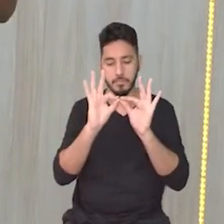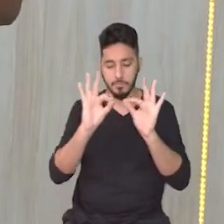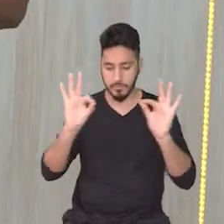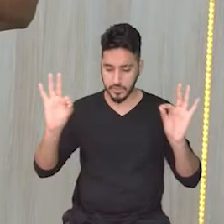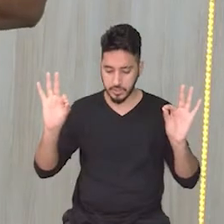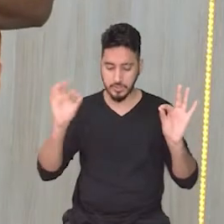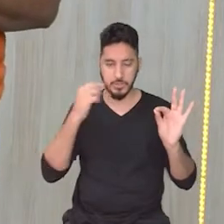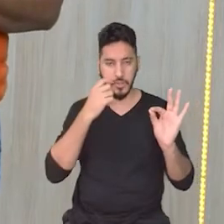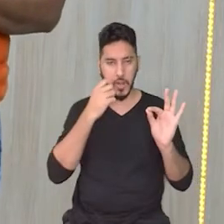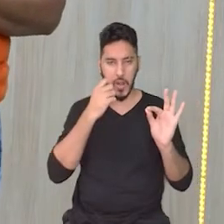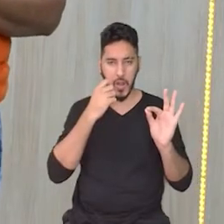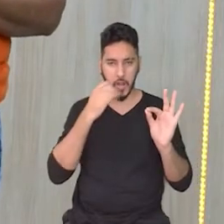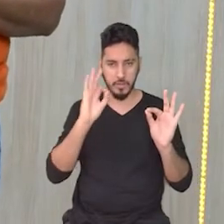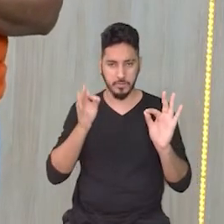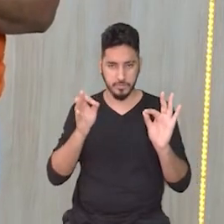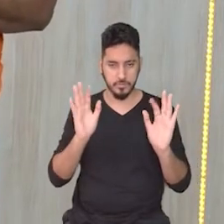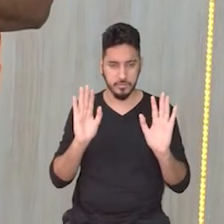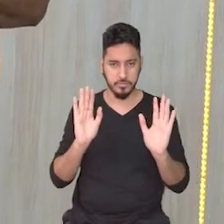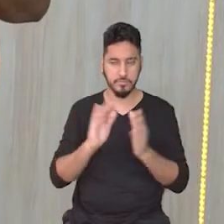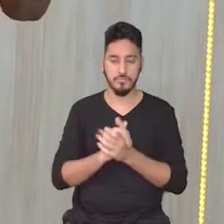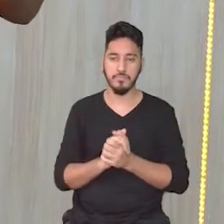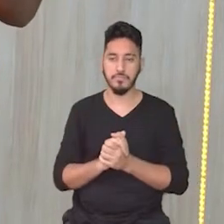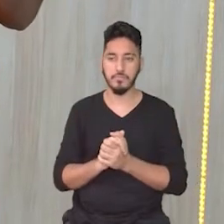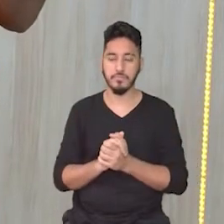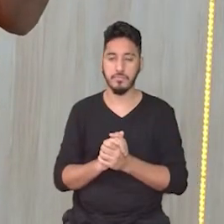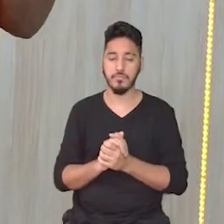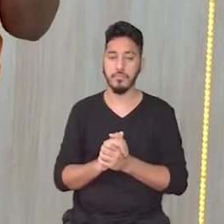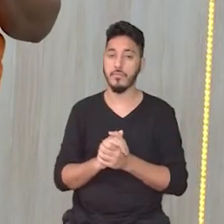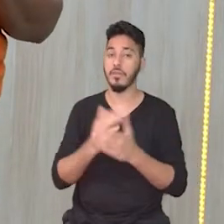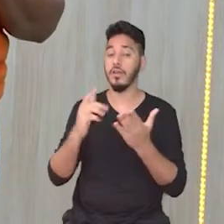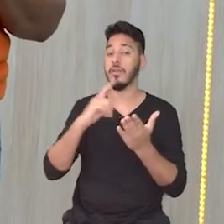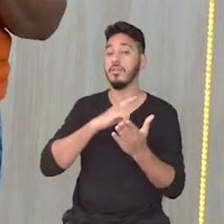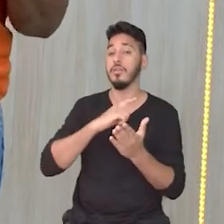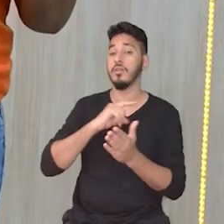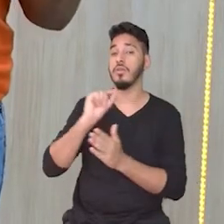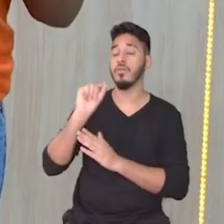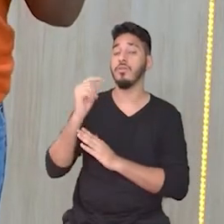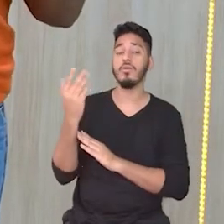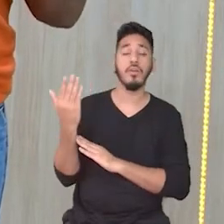alguma coisa, tá certo? Então, aí nos remete lá para